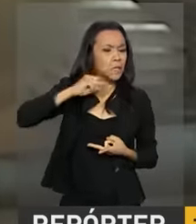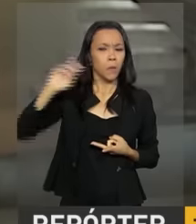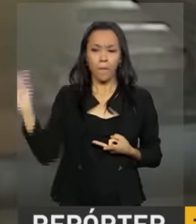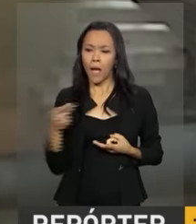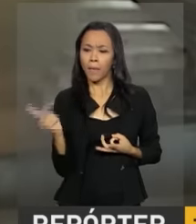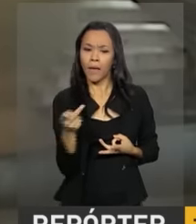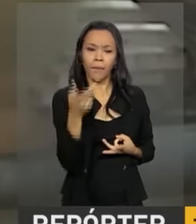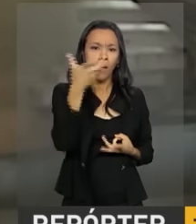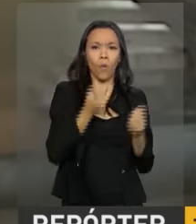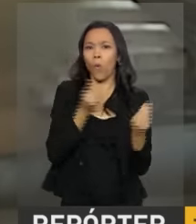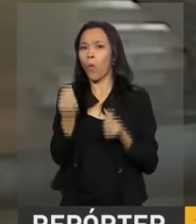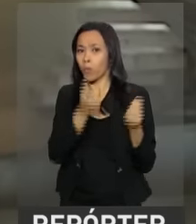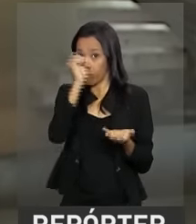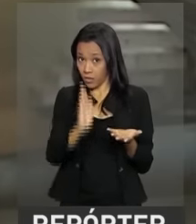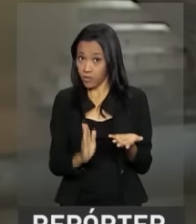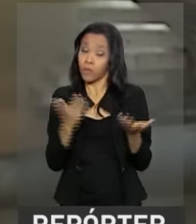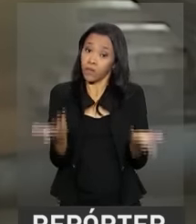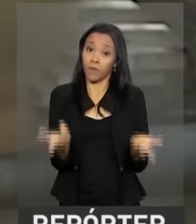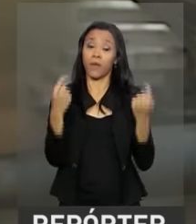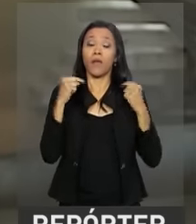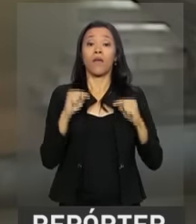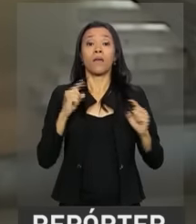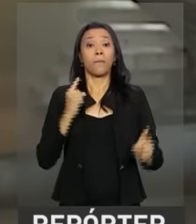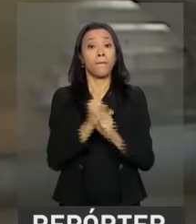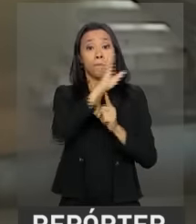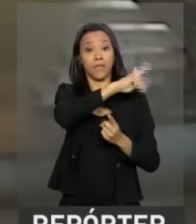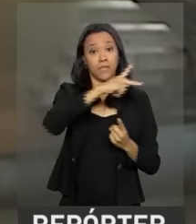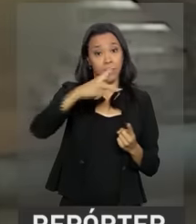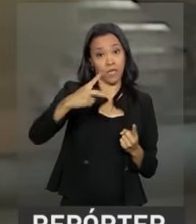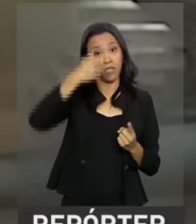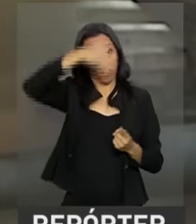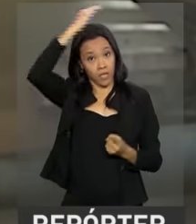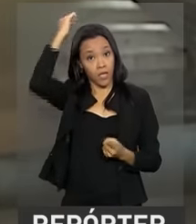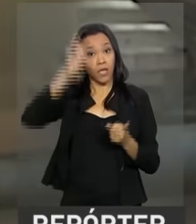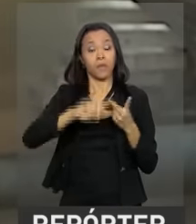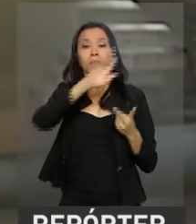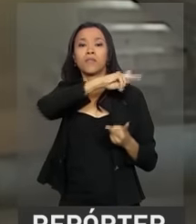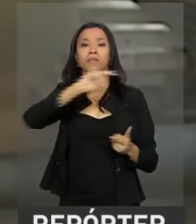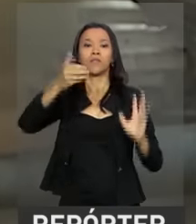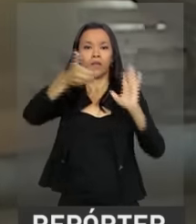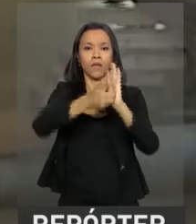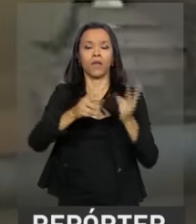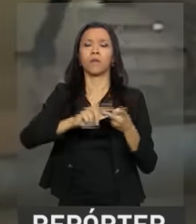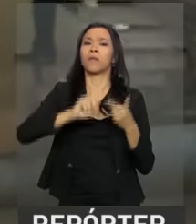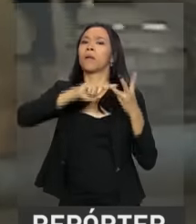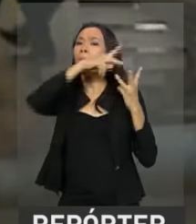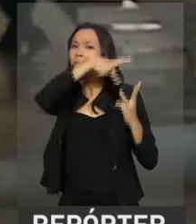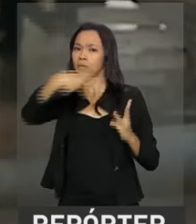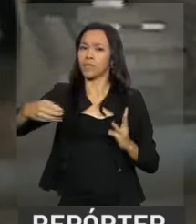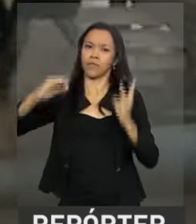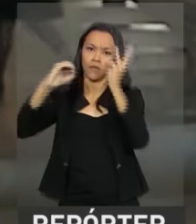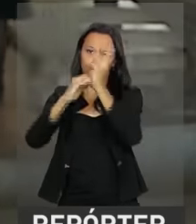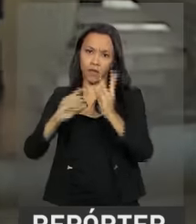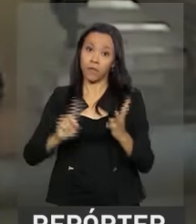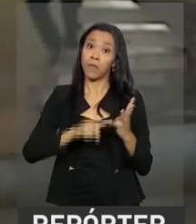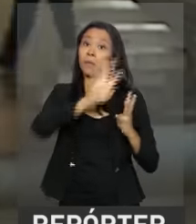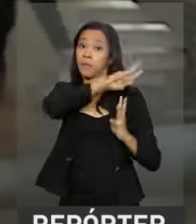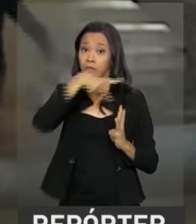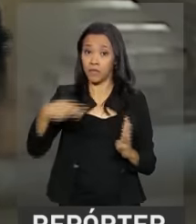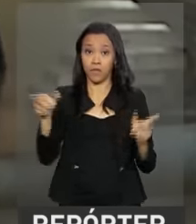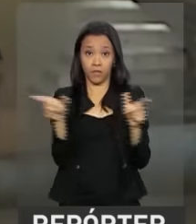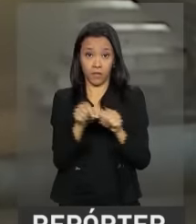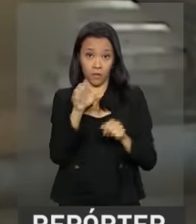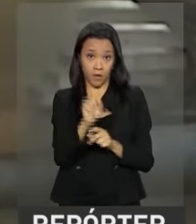presidente Michel Temer, participam do encontro o presidente da Câmara, Rodrigo Maia, o presidente do Senado, Renan Calheiros, a presidente do Supremo